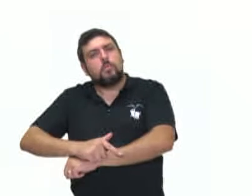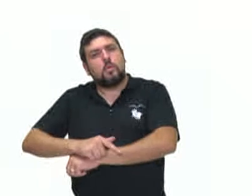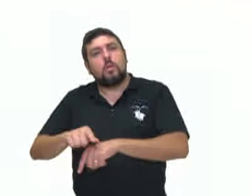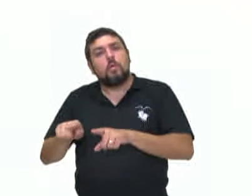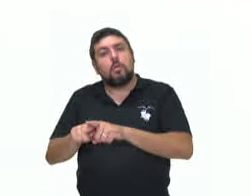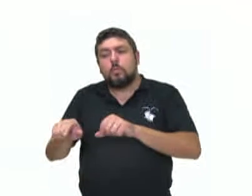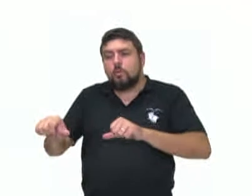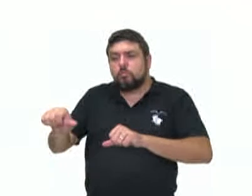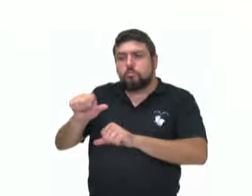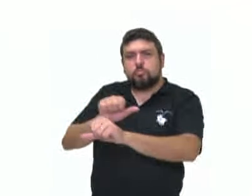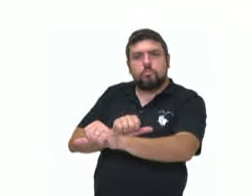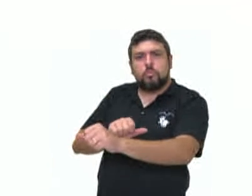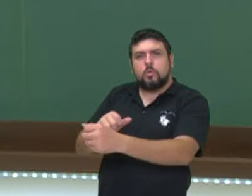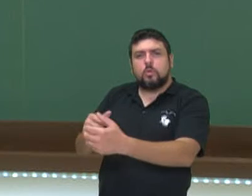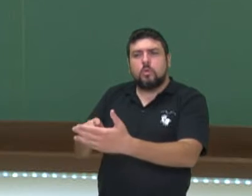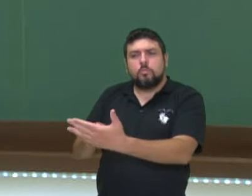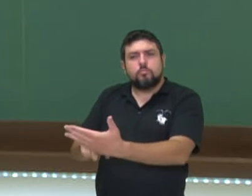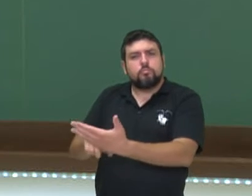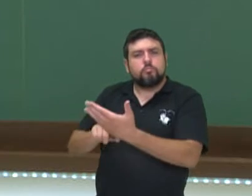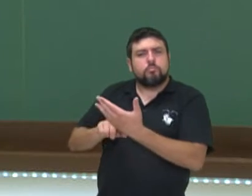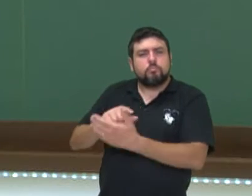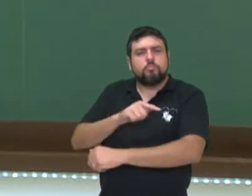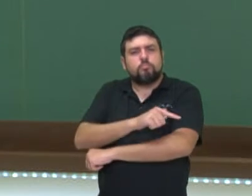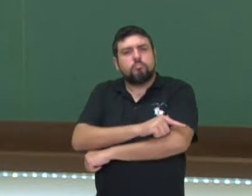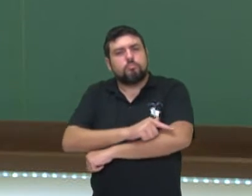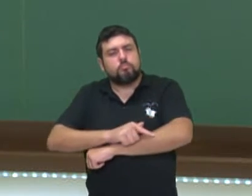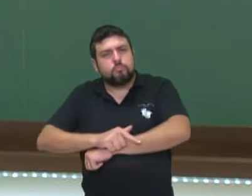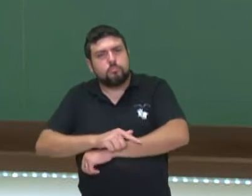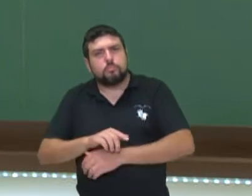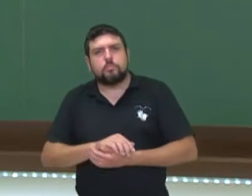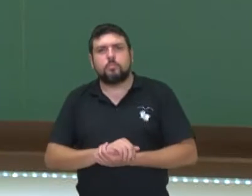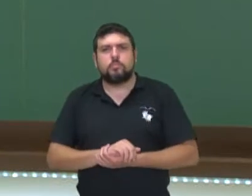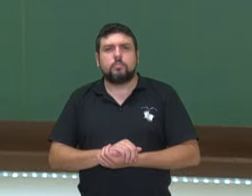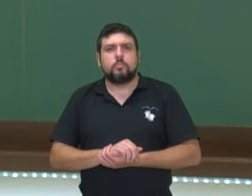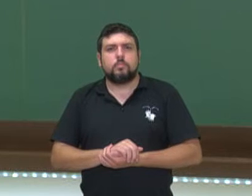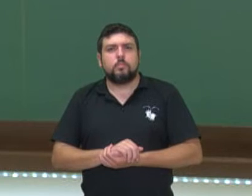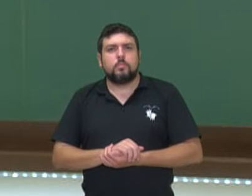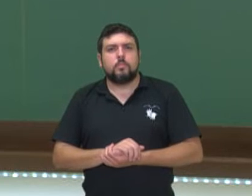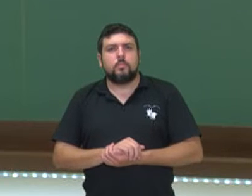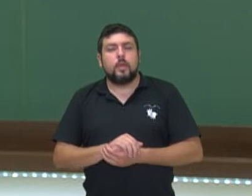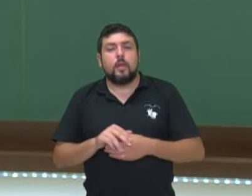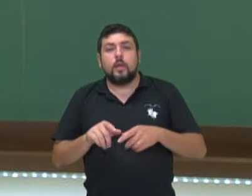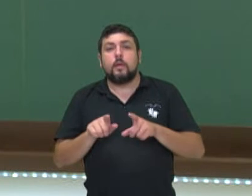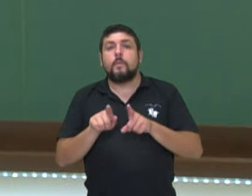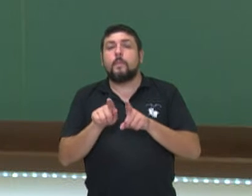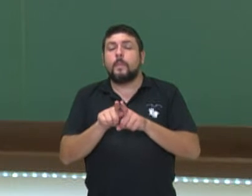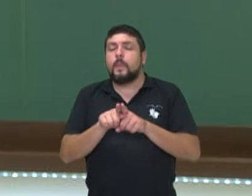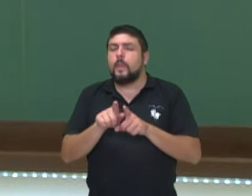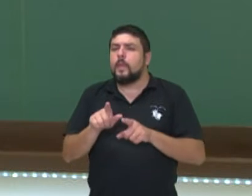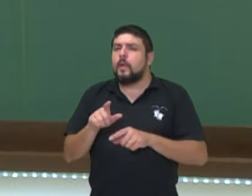Ter atitudes boas, pois eu quero ver atitudes boas no mundo. Da mesma forma, é necessário evitar